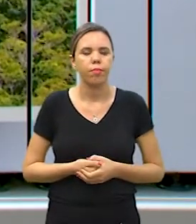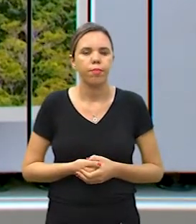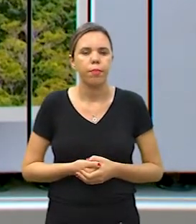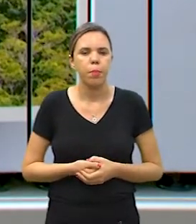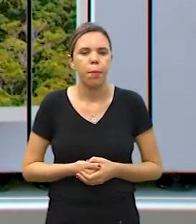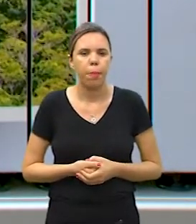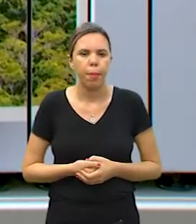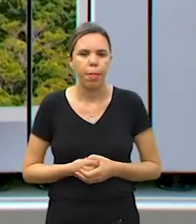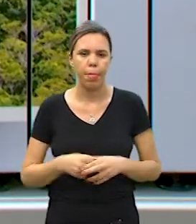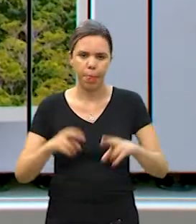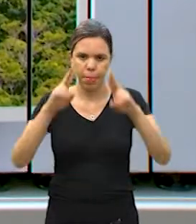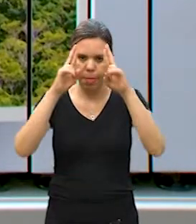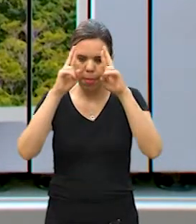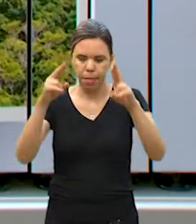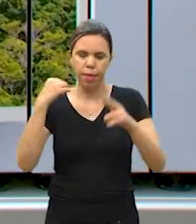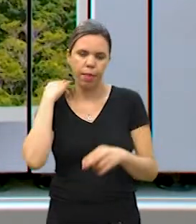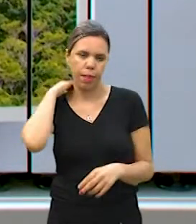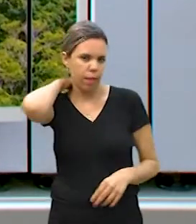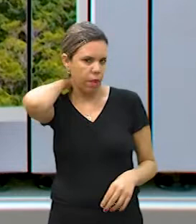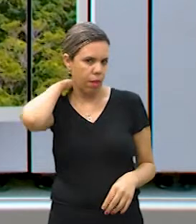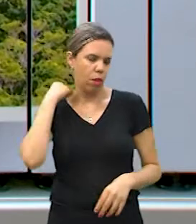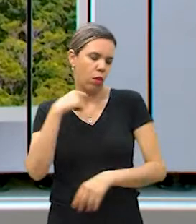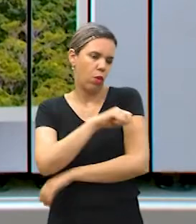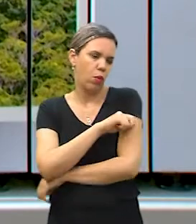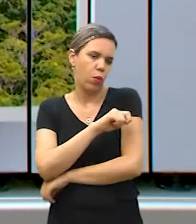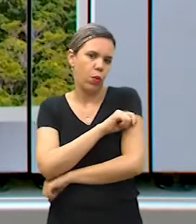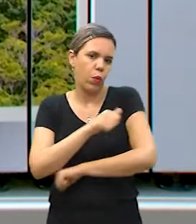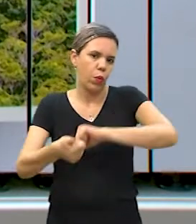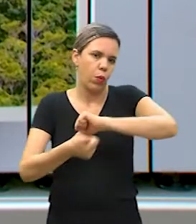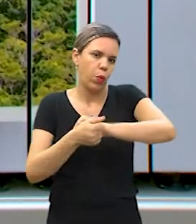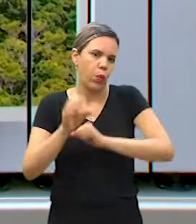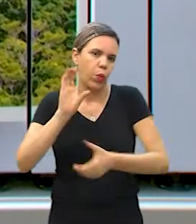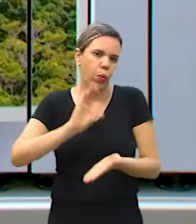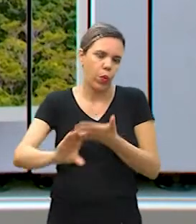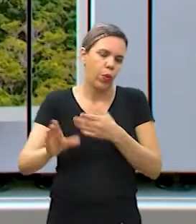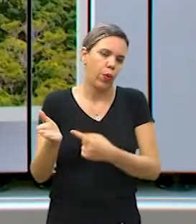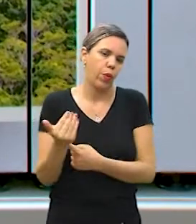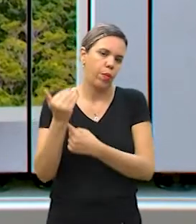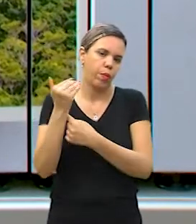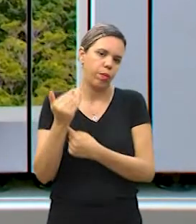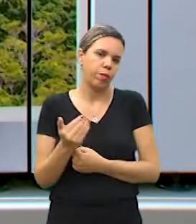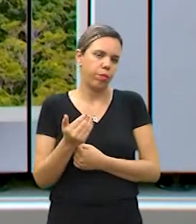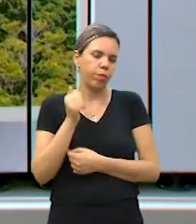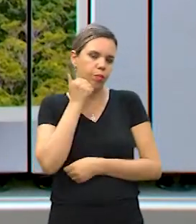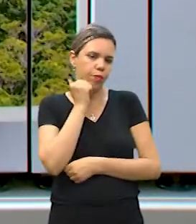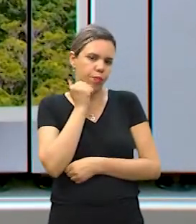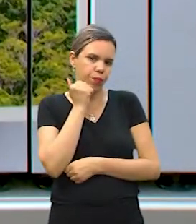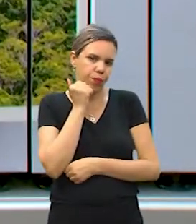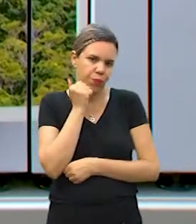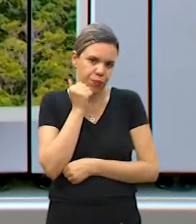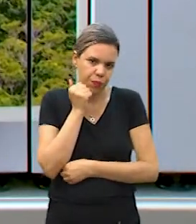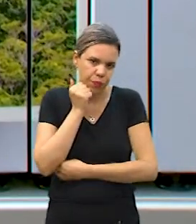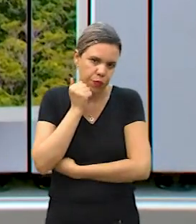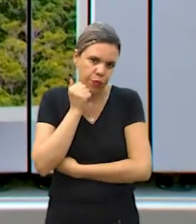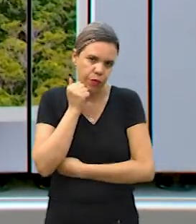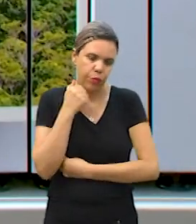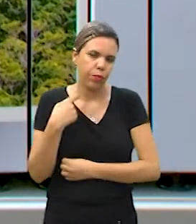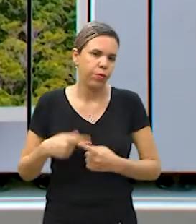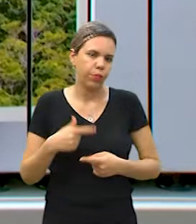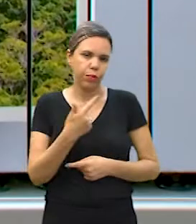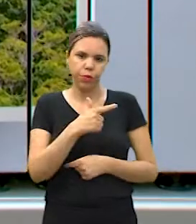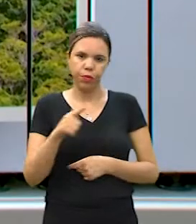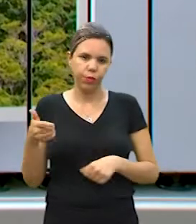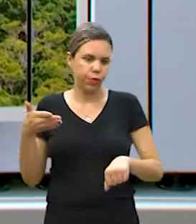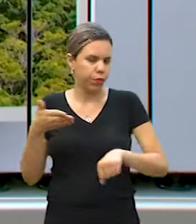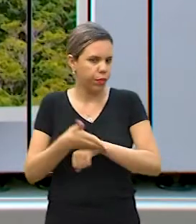com a questão do respeito ao custo aluno-qualidade, do investimento em tecnologia, em ciência e tecnologia, porque nós